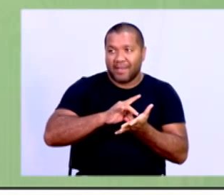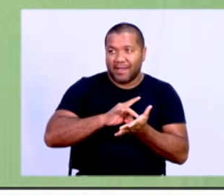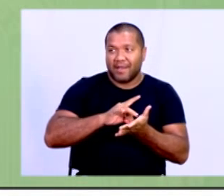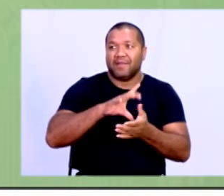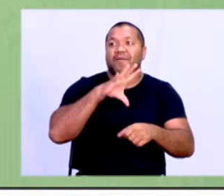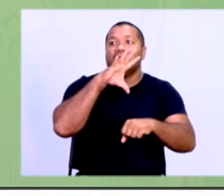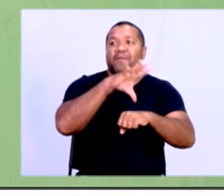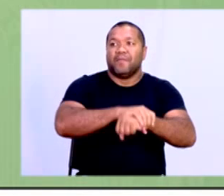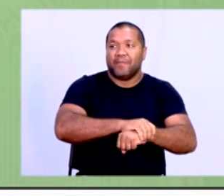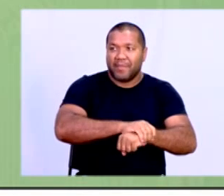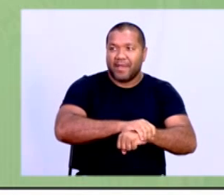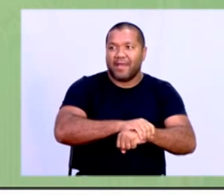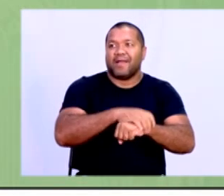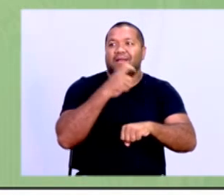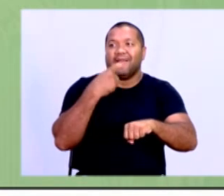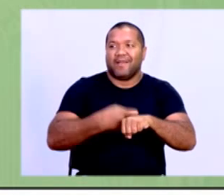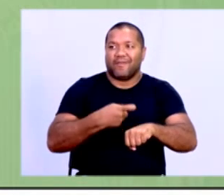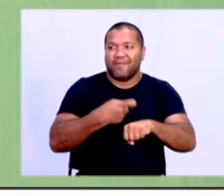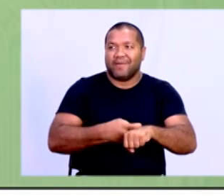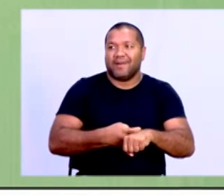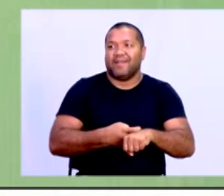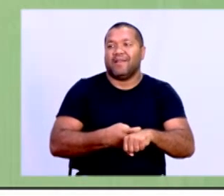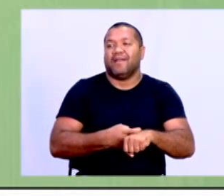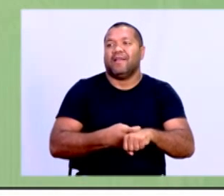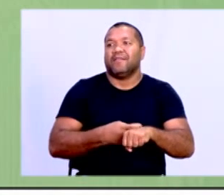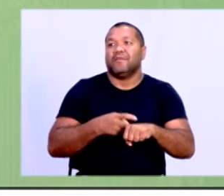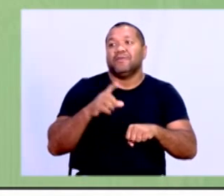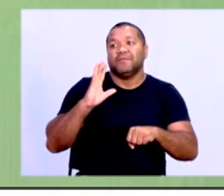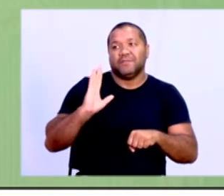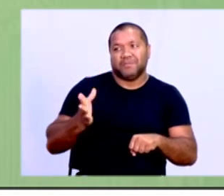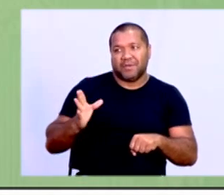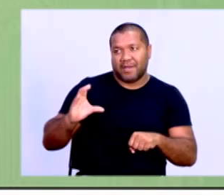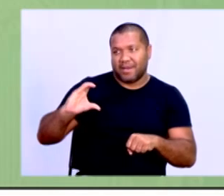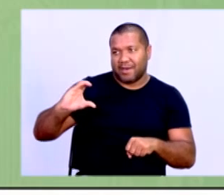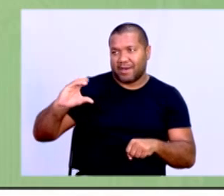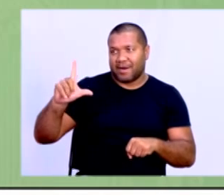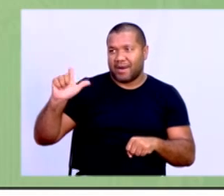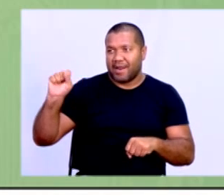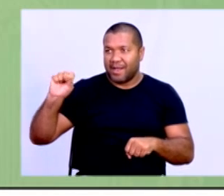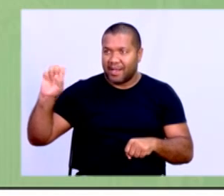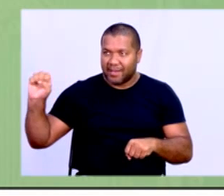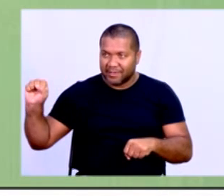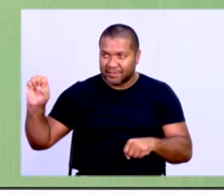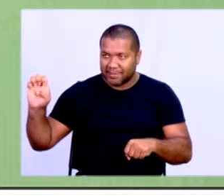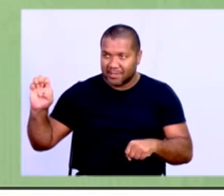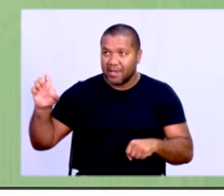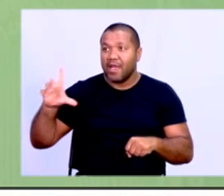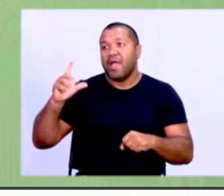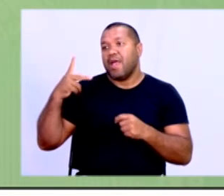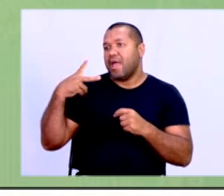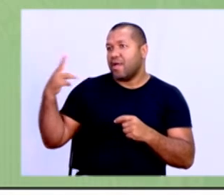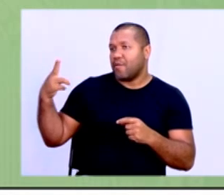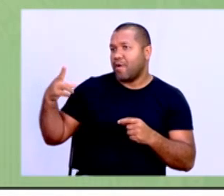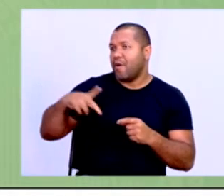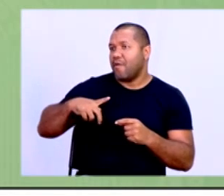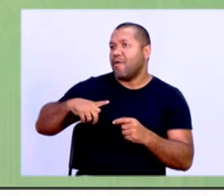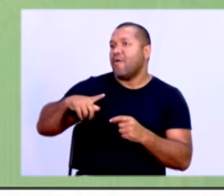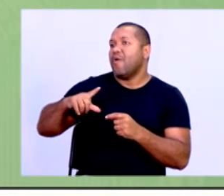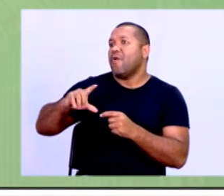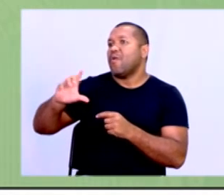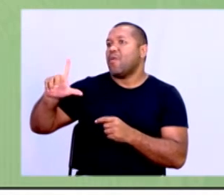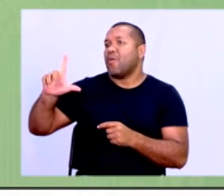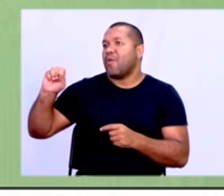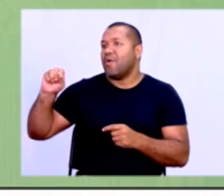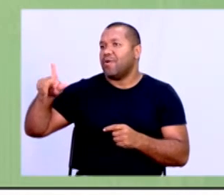algo concreto. Já a classe é considerada como um modelo